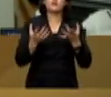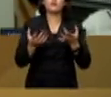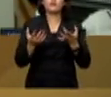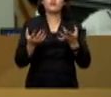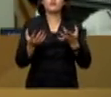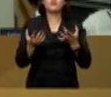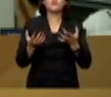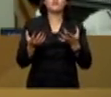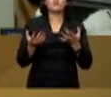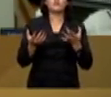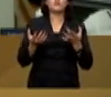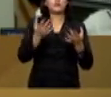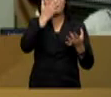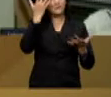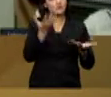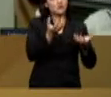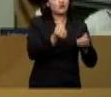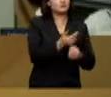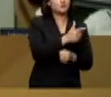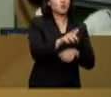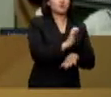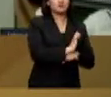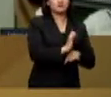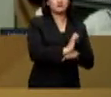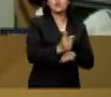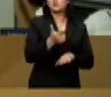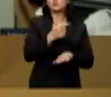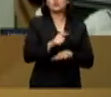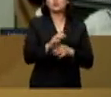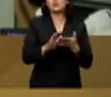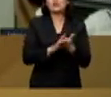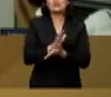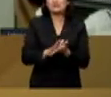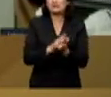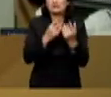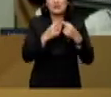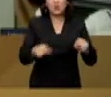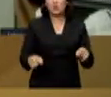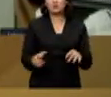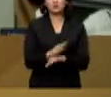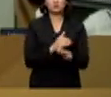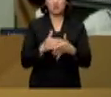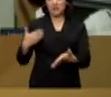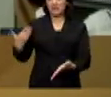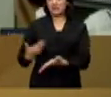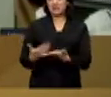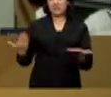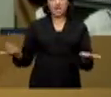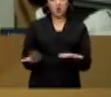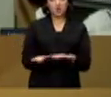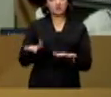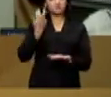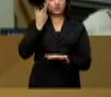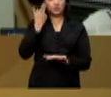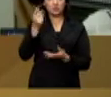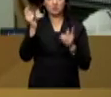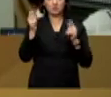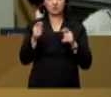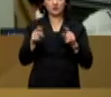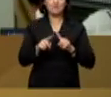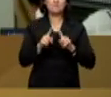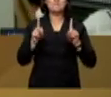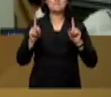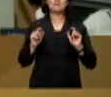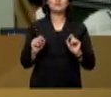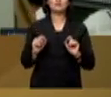consumidor final, não havia objeções a levantar e tudo funcionou satisfatoriamente. Entretanto, a